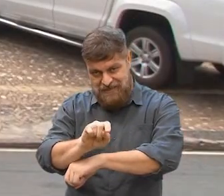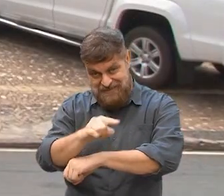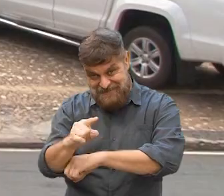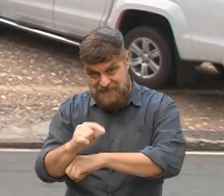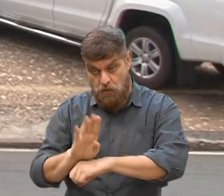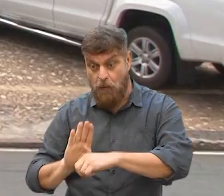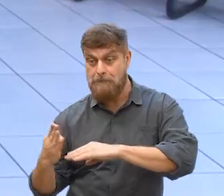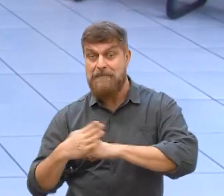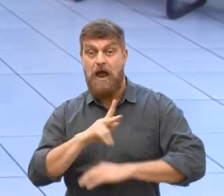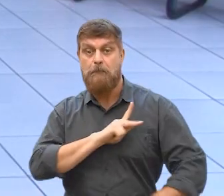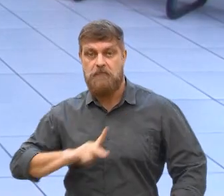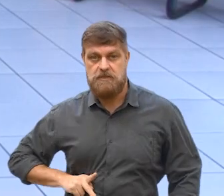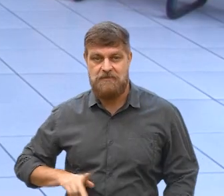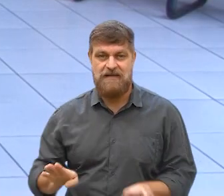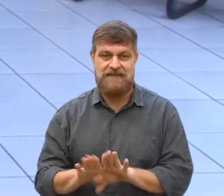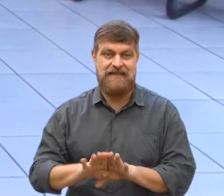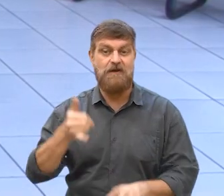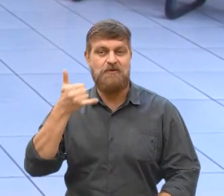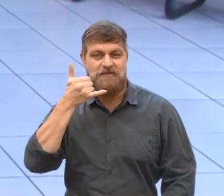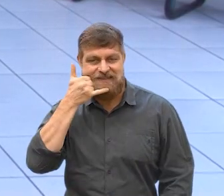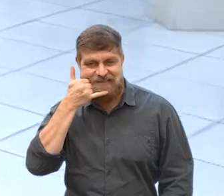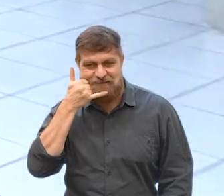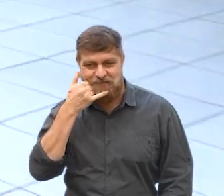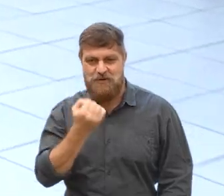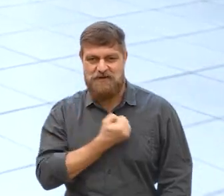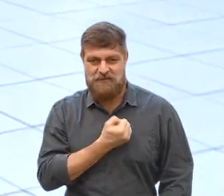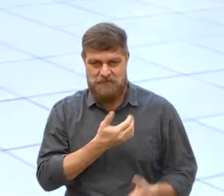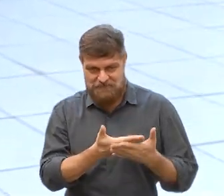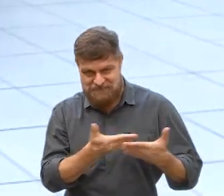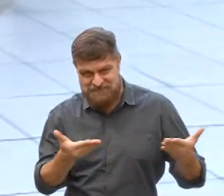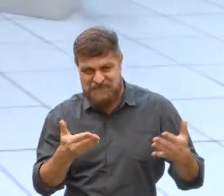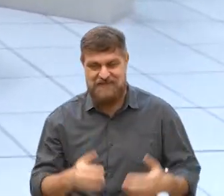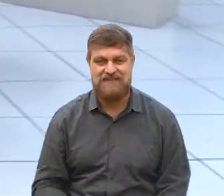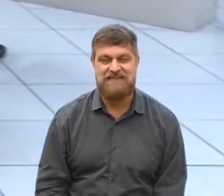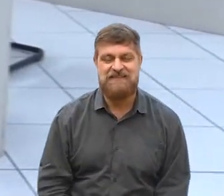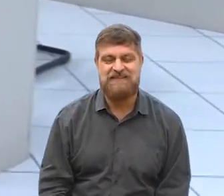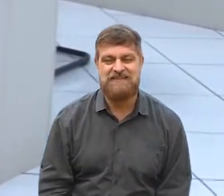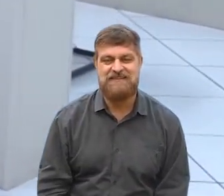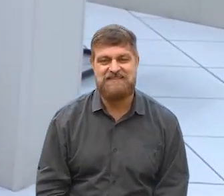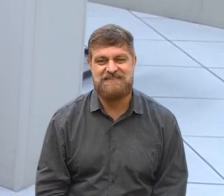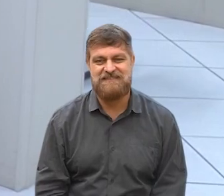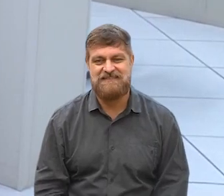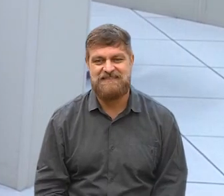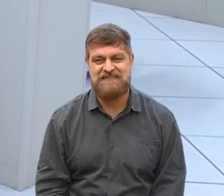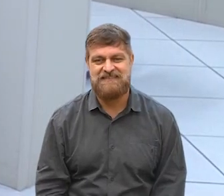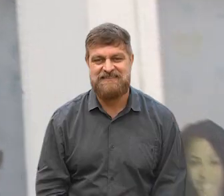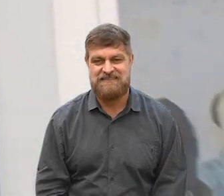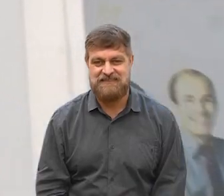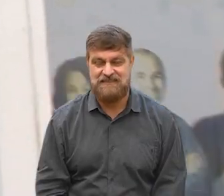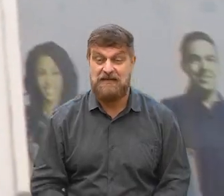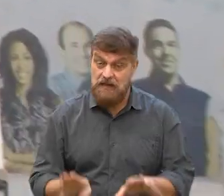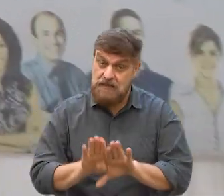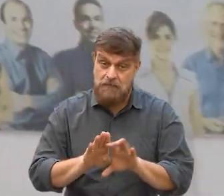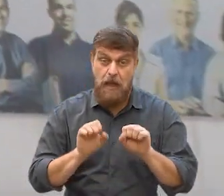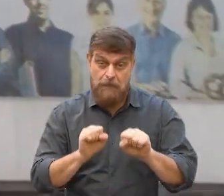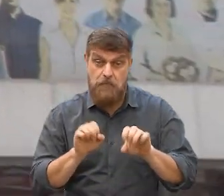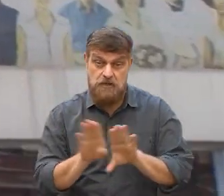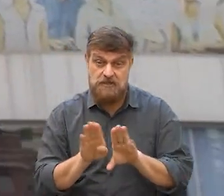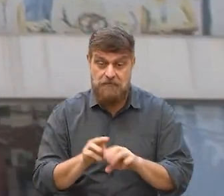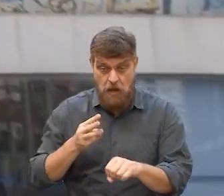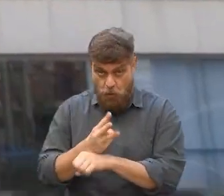minha família, que talvez naquele momento eu não dava tanto valor para os filhos e marido que eu tenho. Eu tenho uma família linda, isso para mim não tem